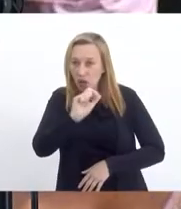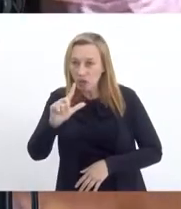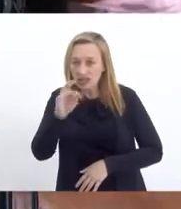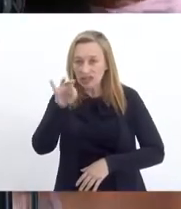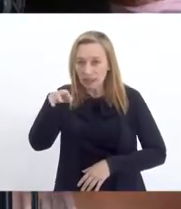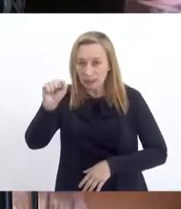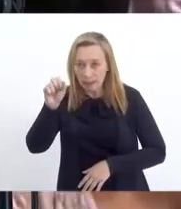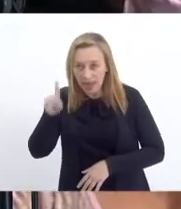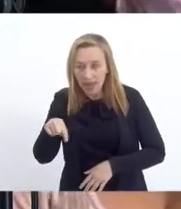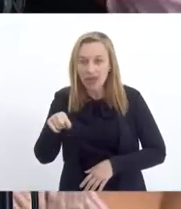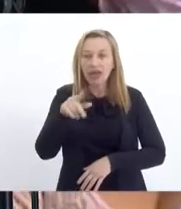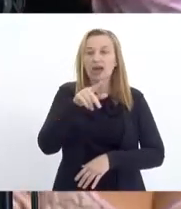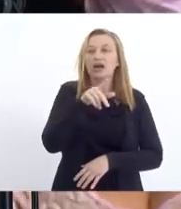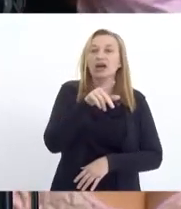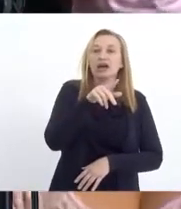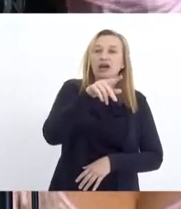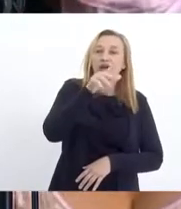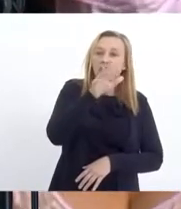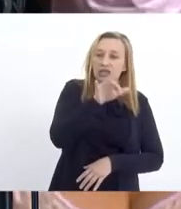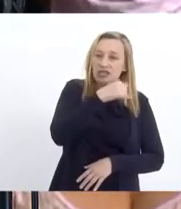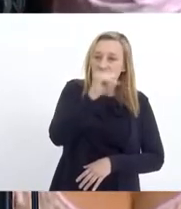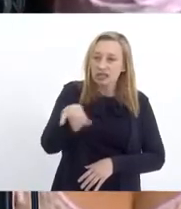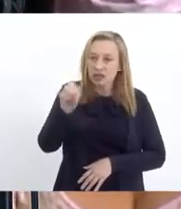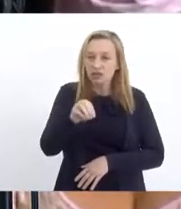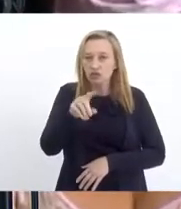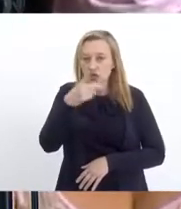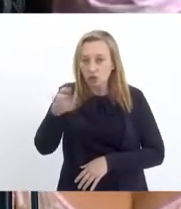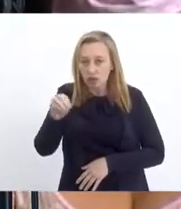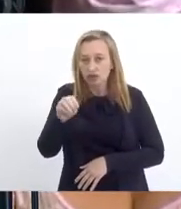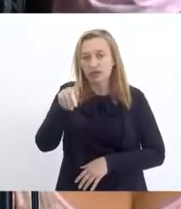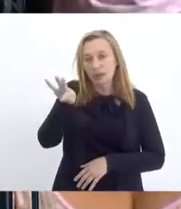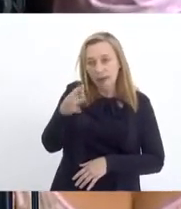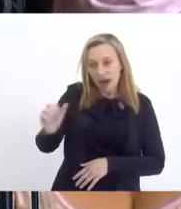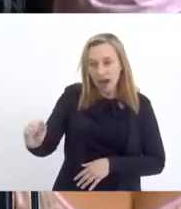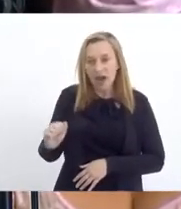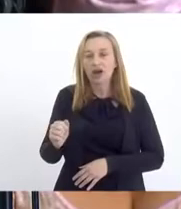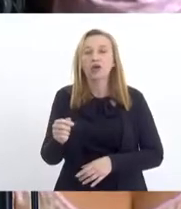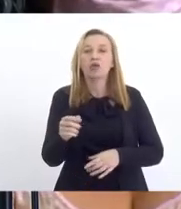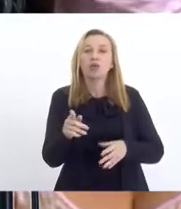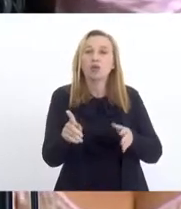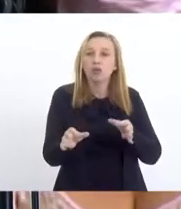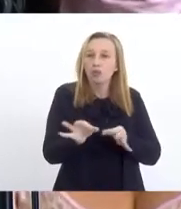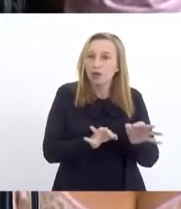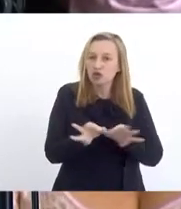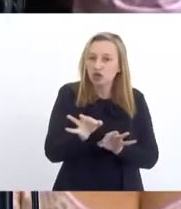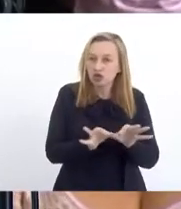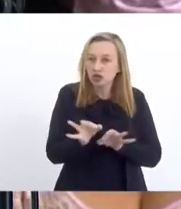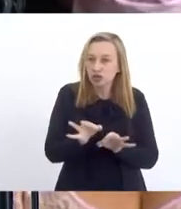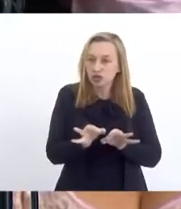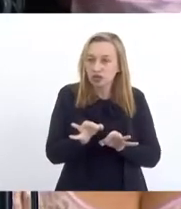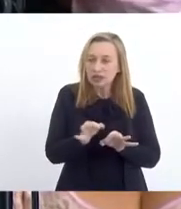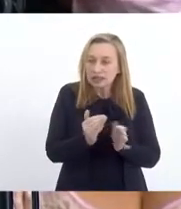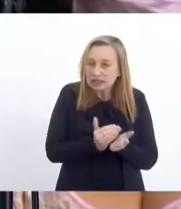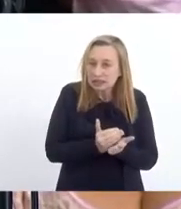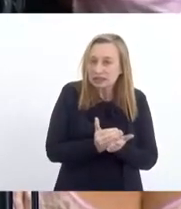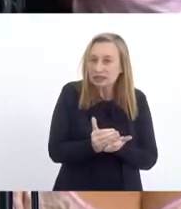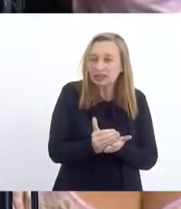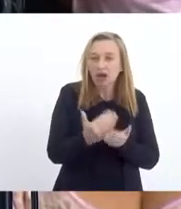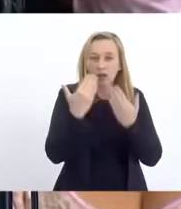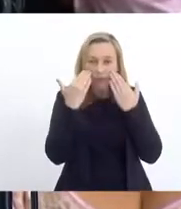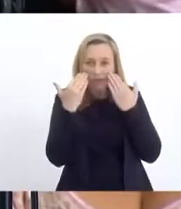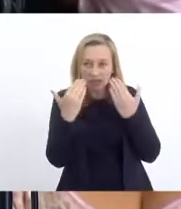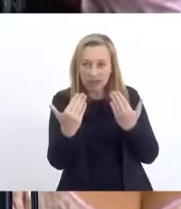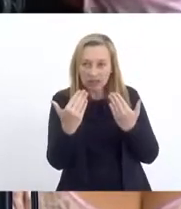João da Barra, saindo lá na Ponte da Integração. O projeto inicial